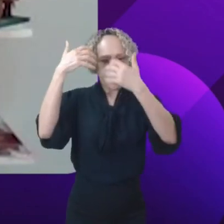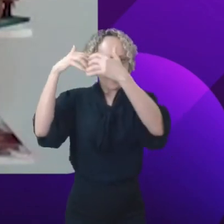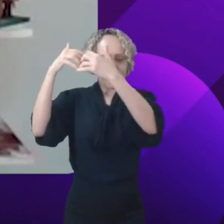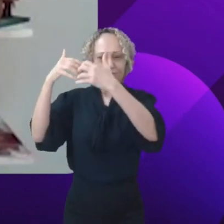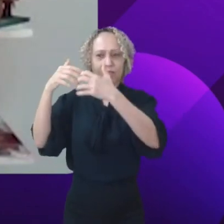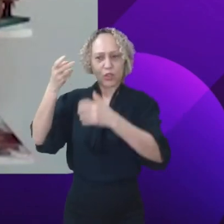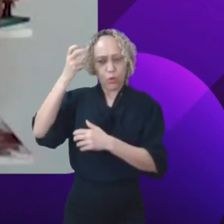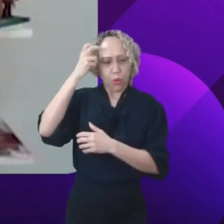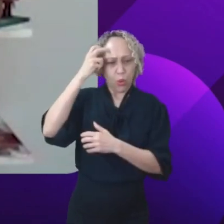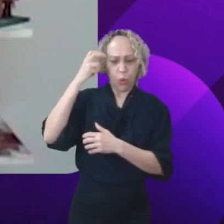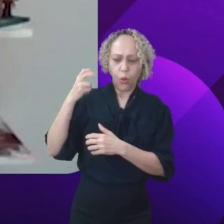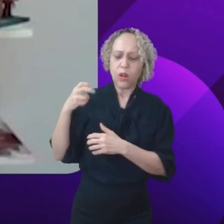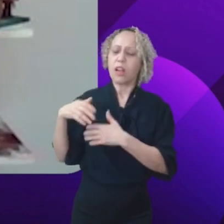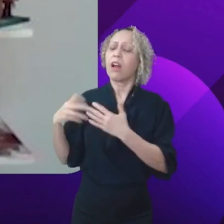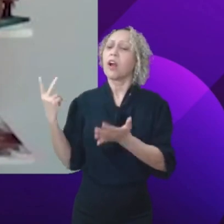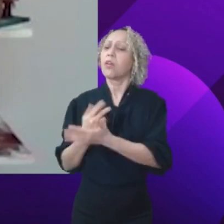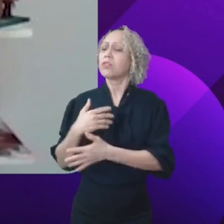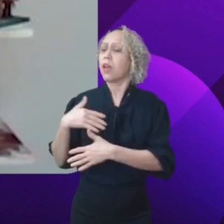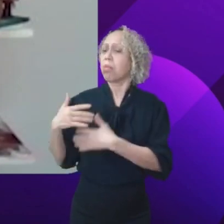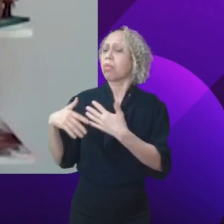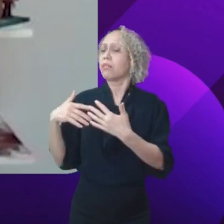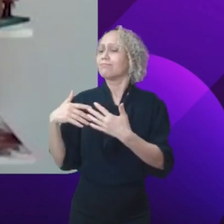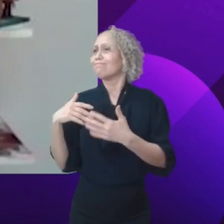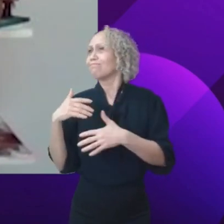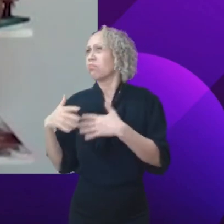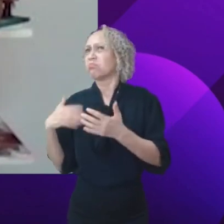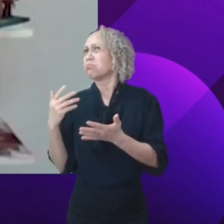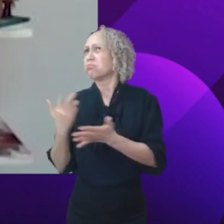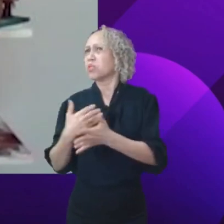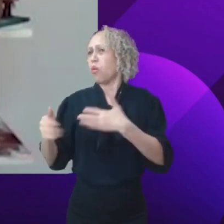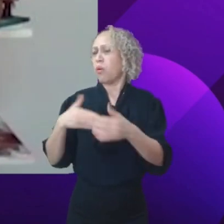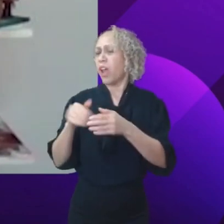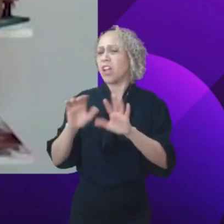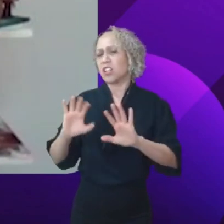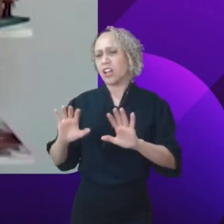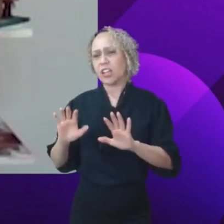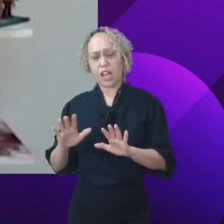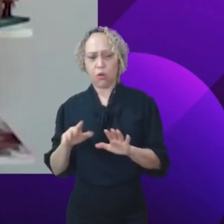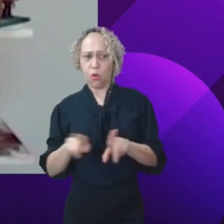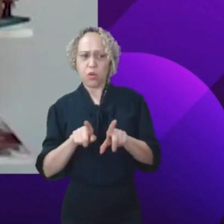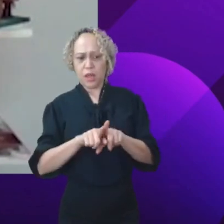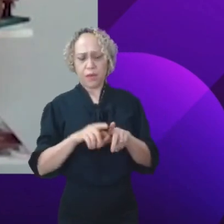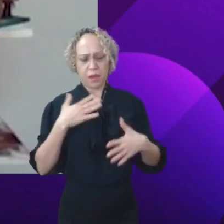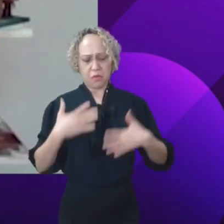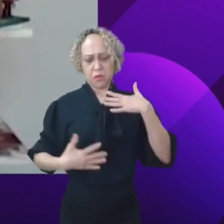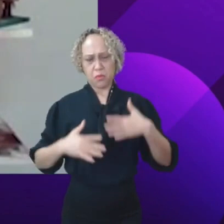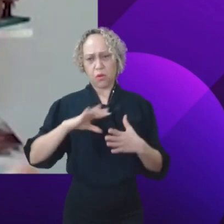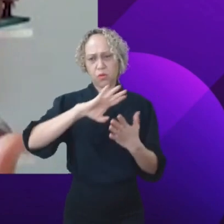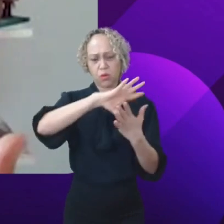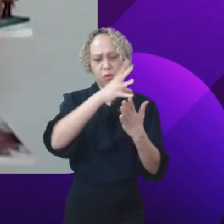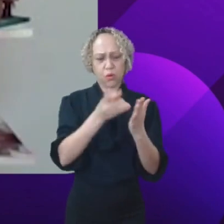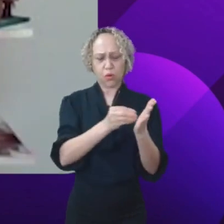maneira automática, única, e nem exclusivamente por construções biológicas, né? Mas que